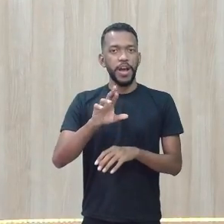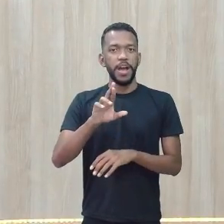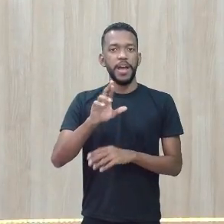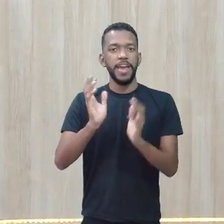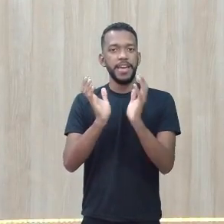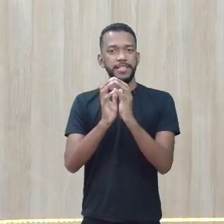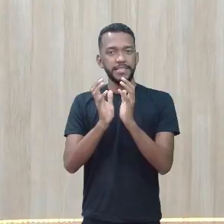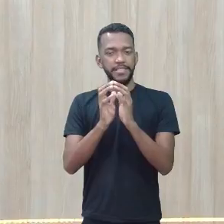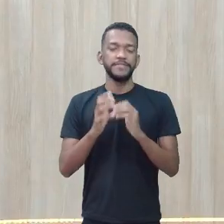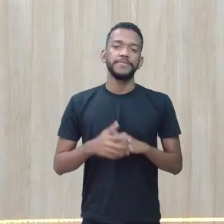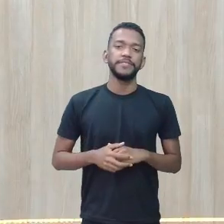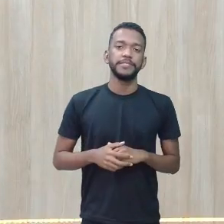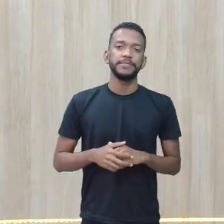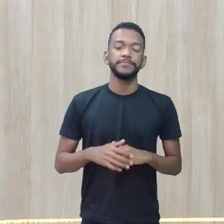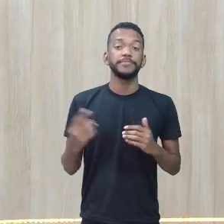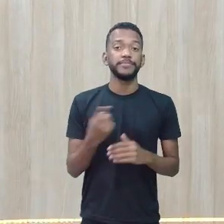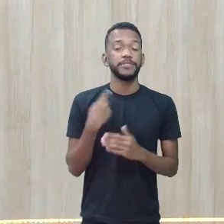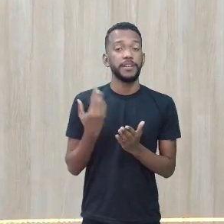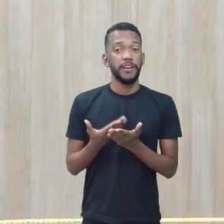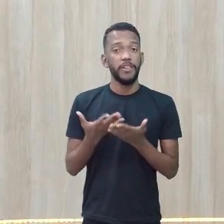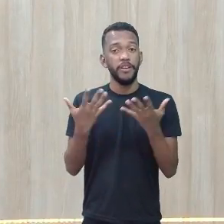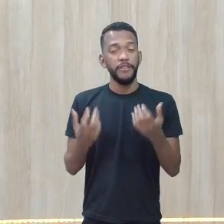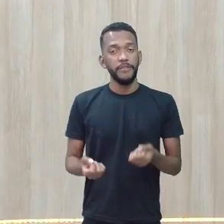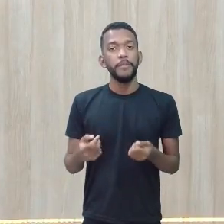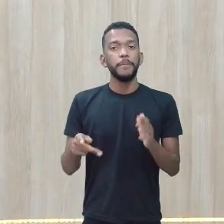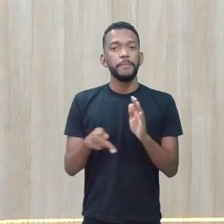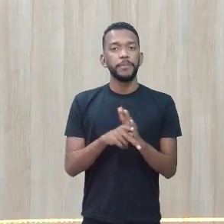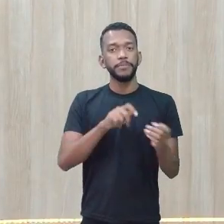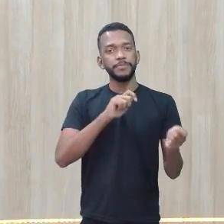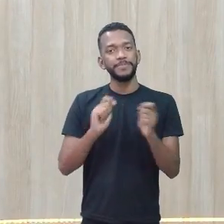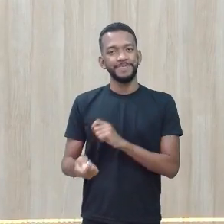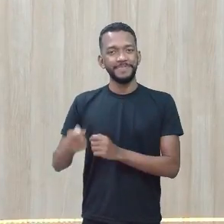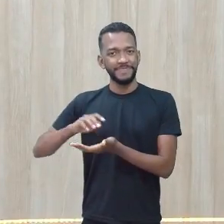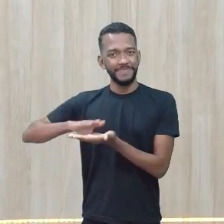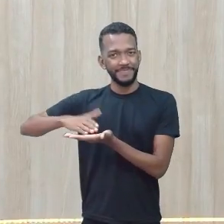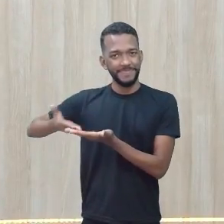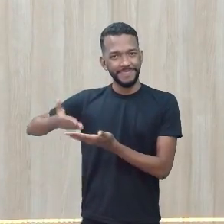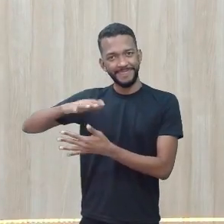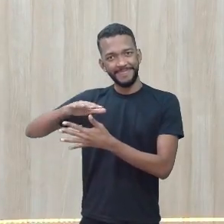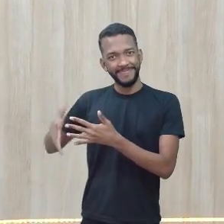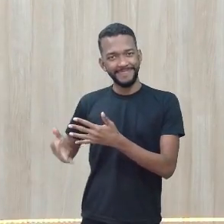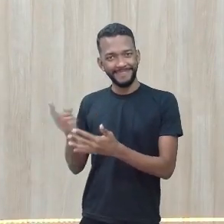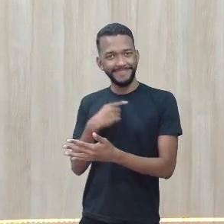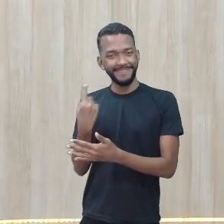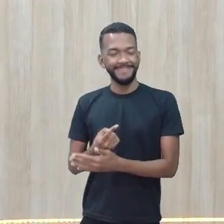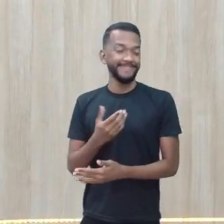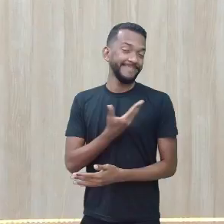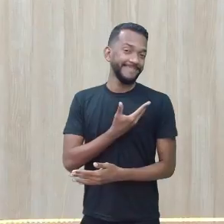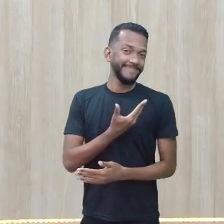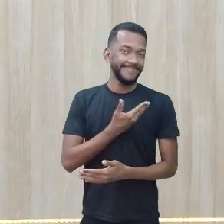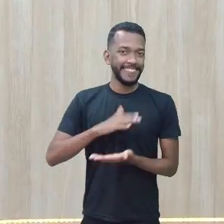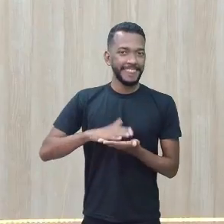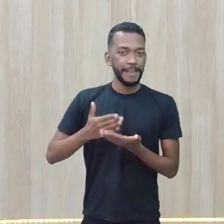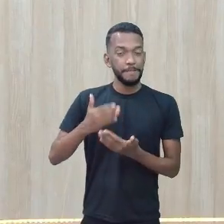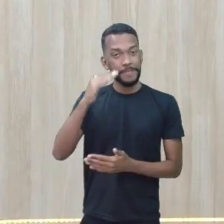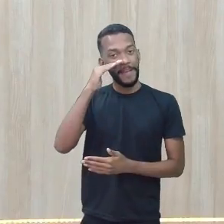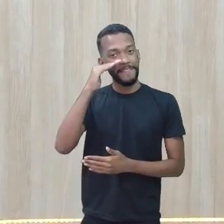aula será traduzida simultaneamente para a língua brasileira de sinais pelo nosso querido Efraim. Então vamos lá, vamos começar a aula de